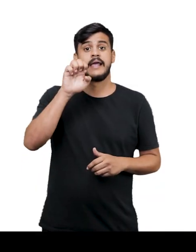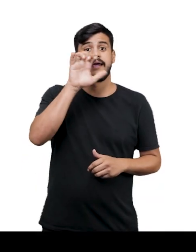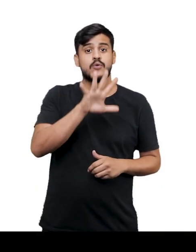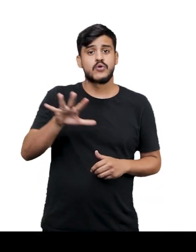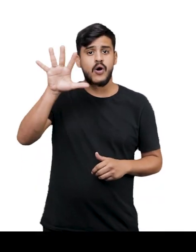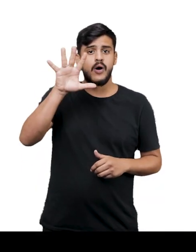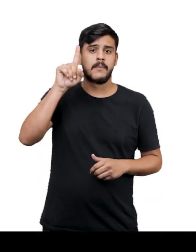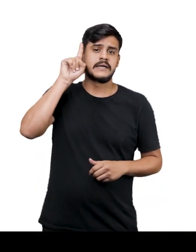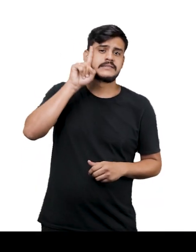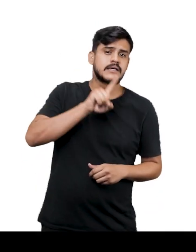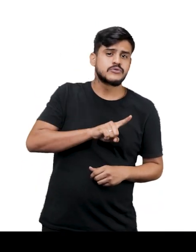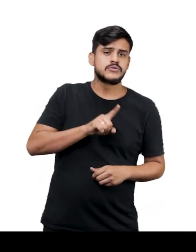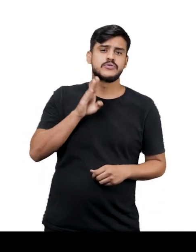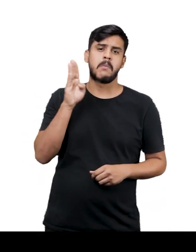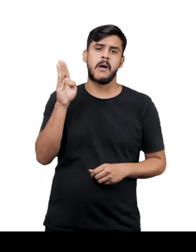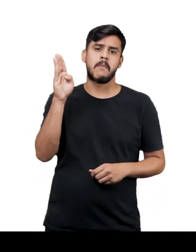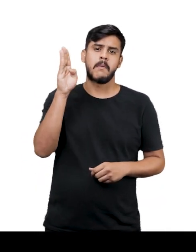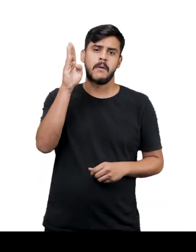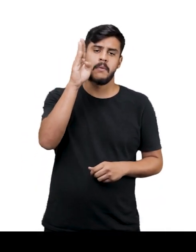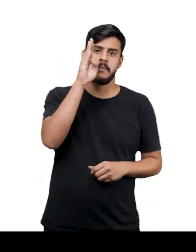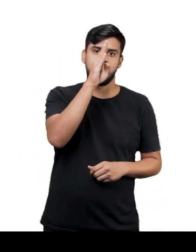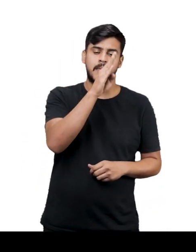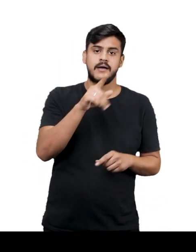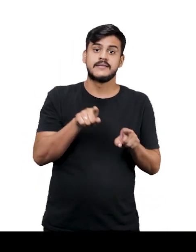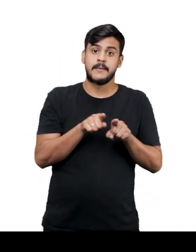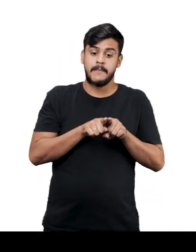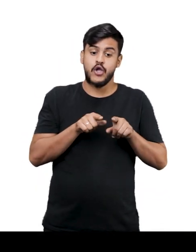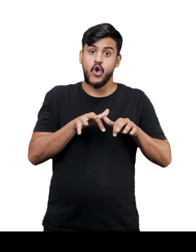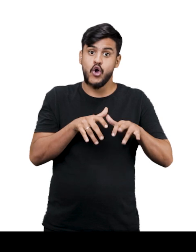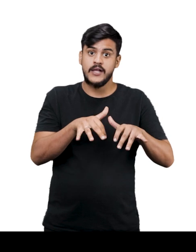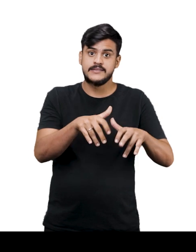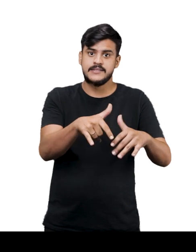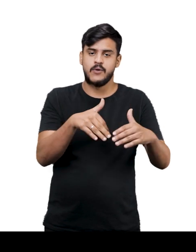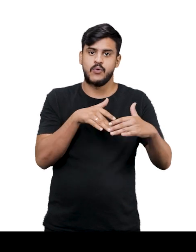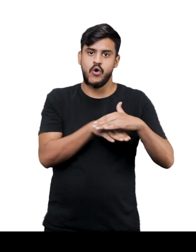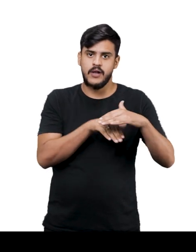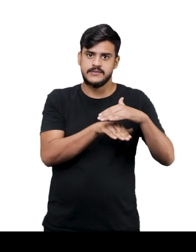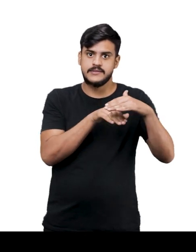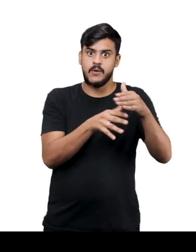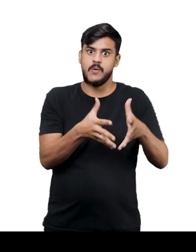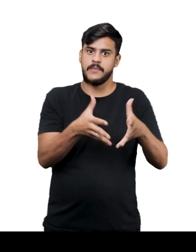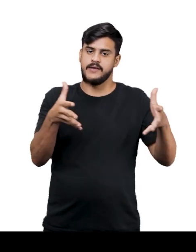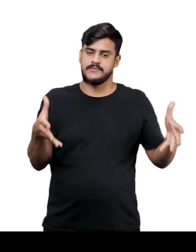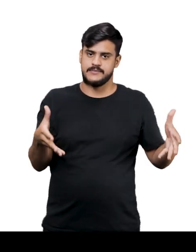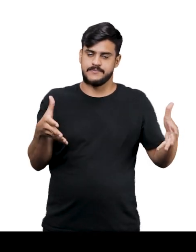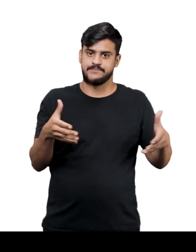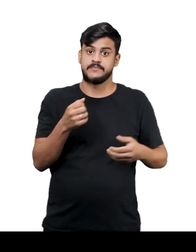As itinerâncias para a Europa e os Estados Unidos e o crescimento da coleção.